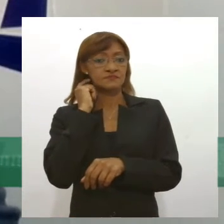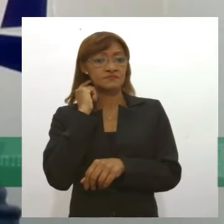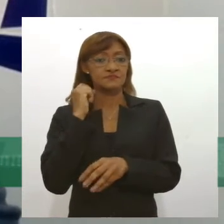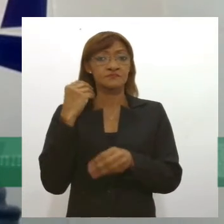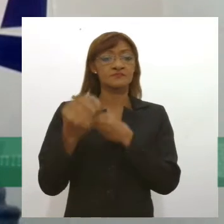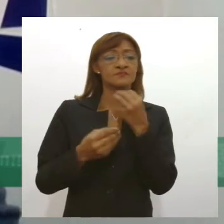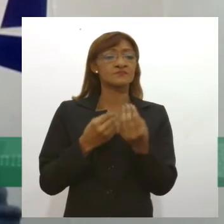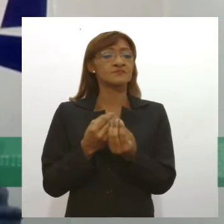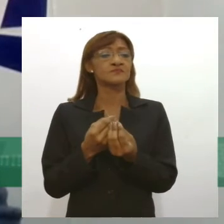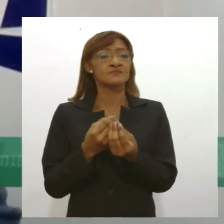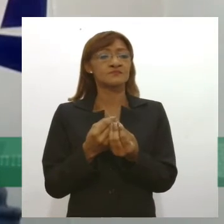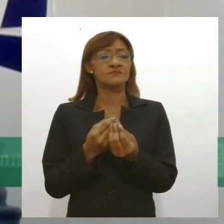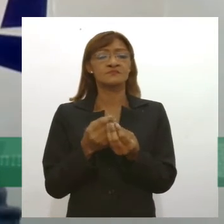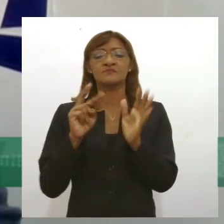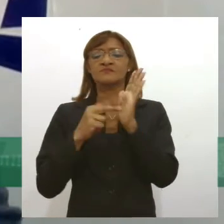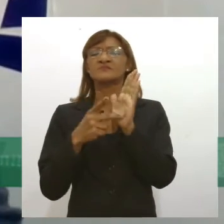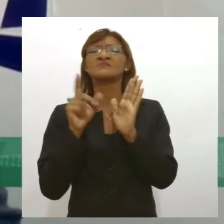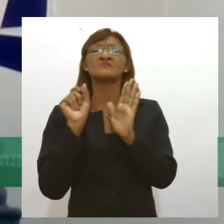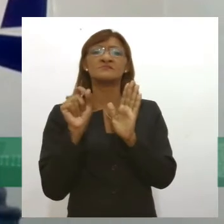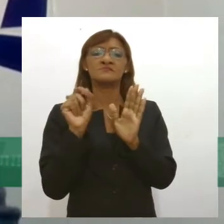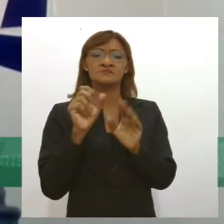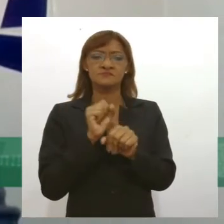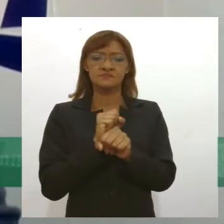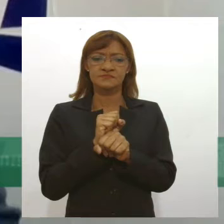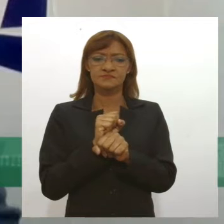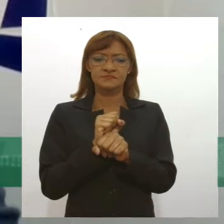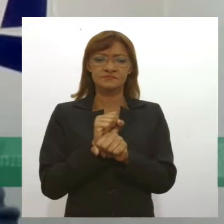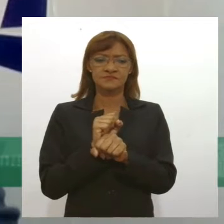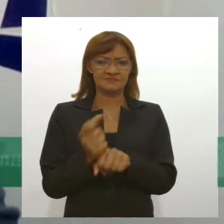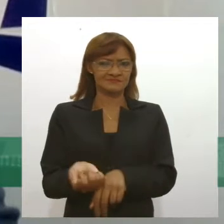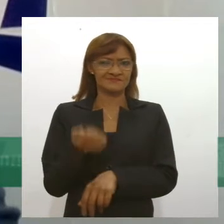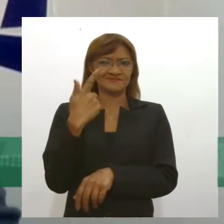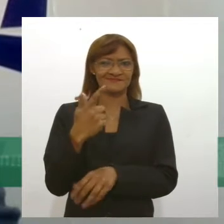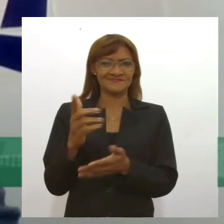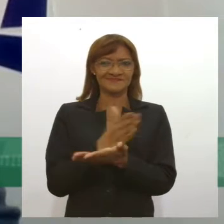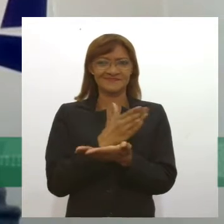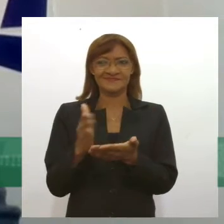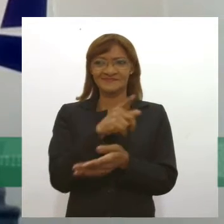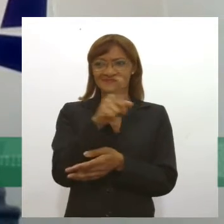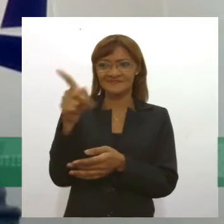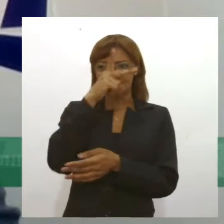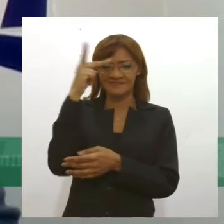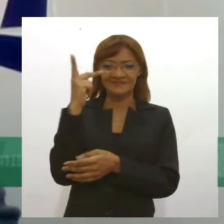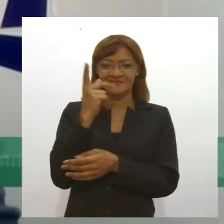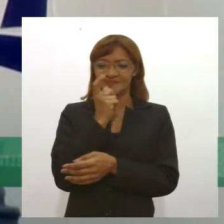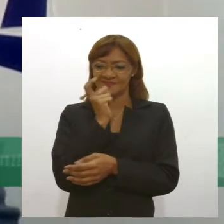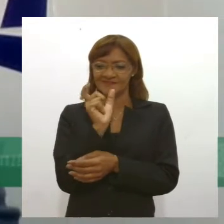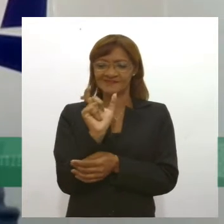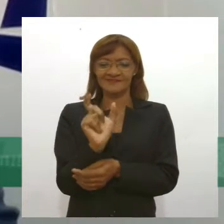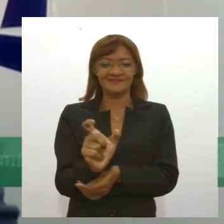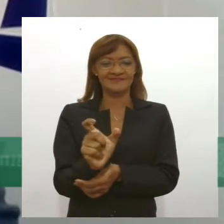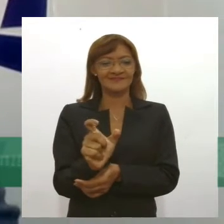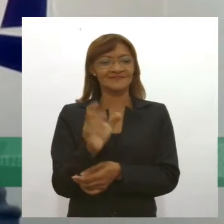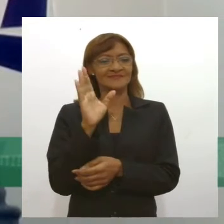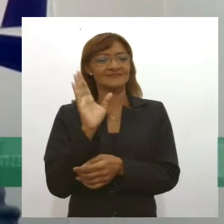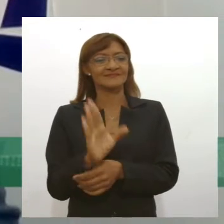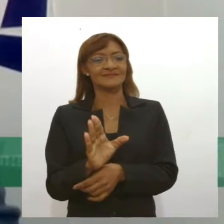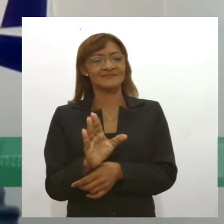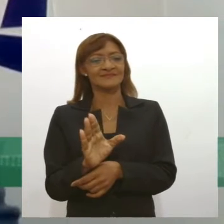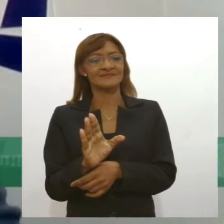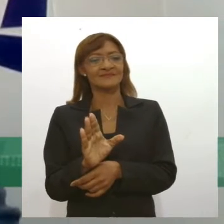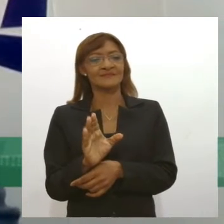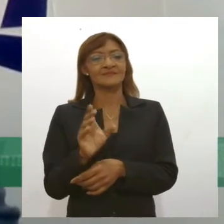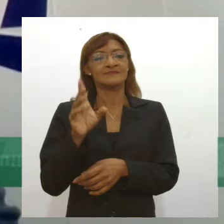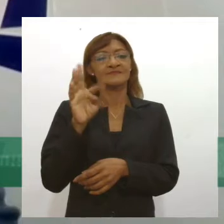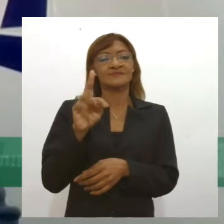options, né? Que é o que isso, né? Esse termo pode ser estranho aí para algumas pessoas que estão ouvindo, né, a nossa fala, mas